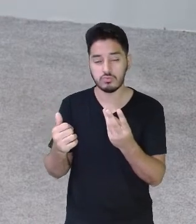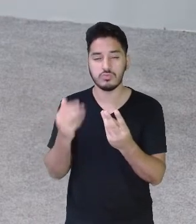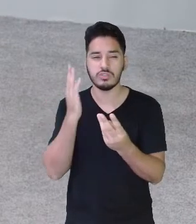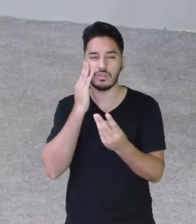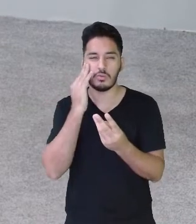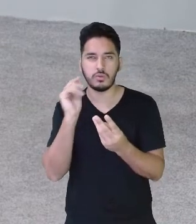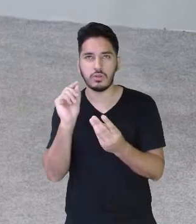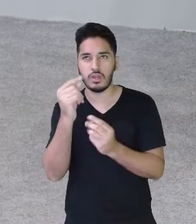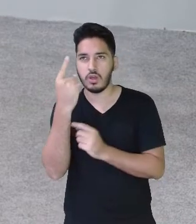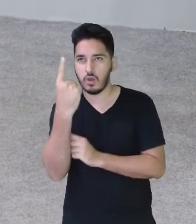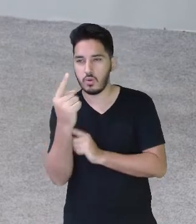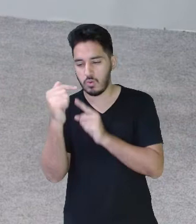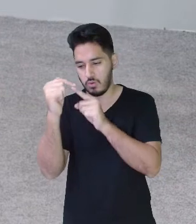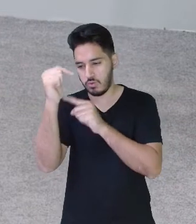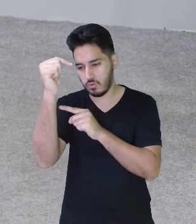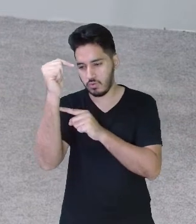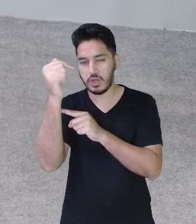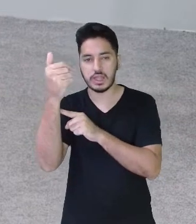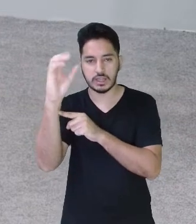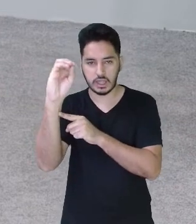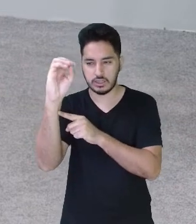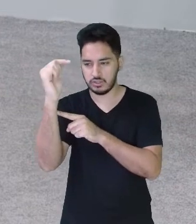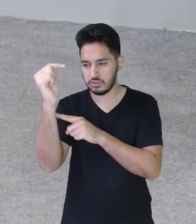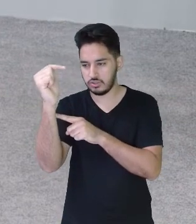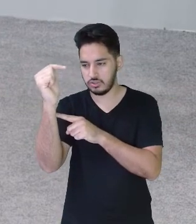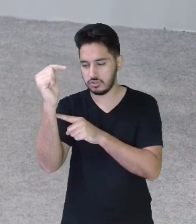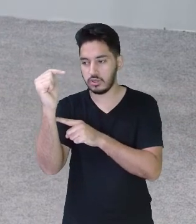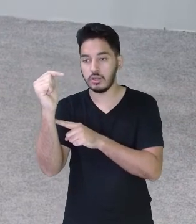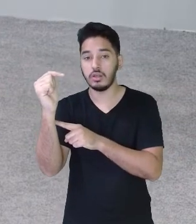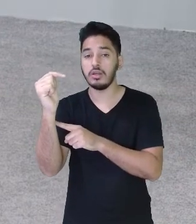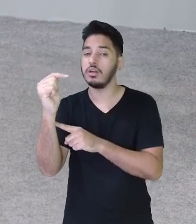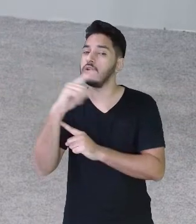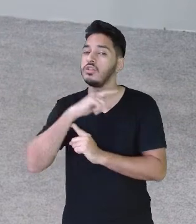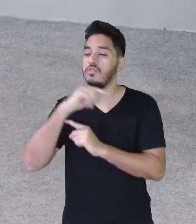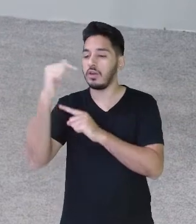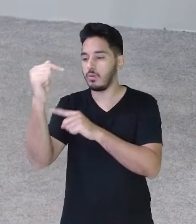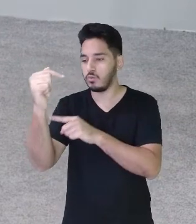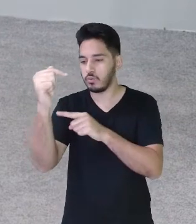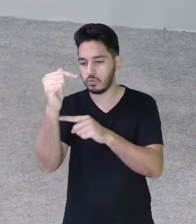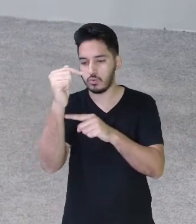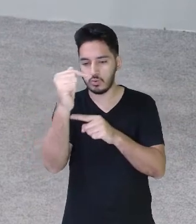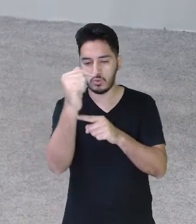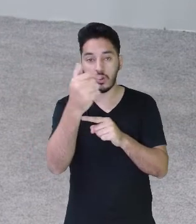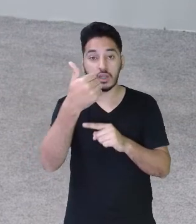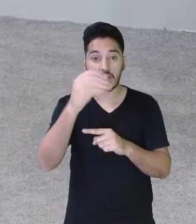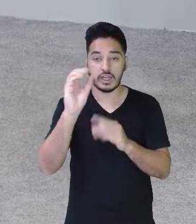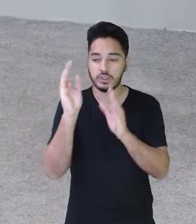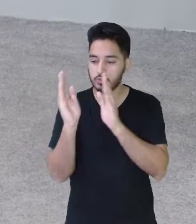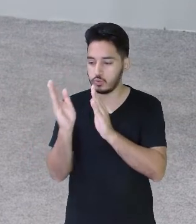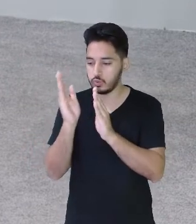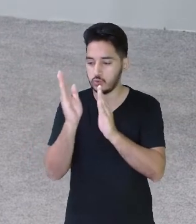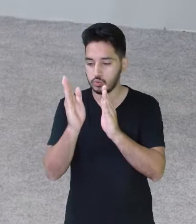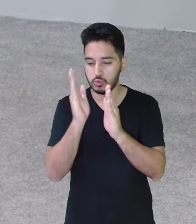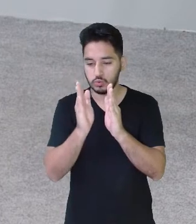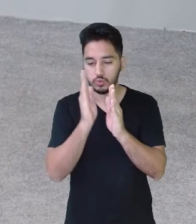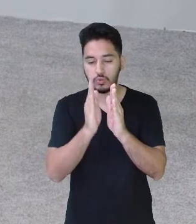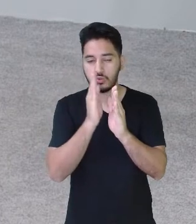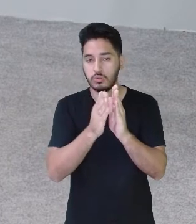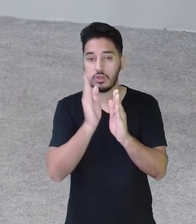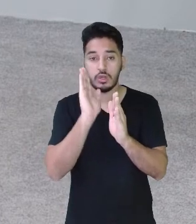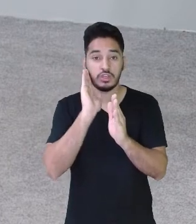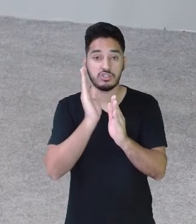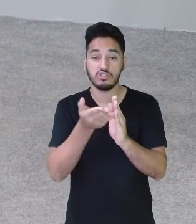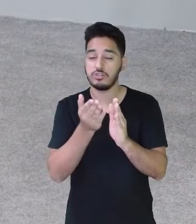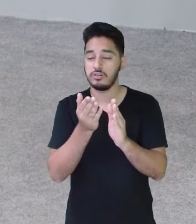tenho 10 unidades e tivesse 10 palitinhos, eu já pularia